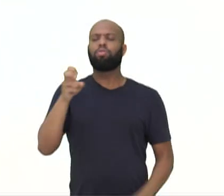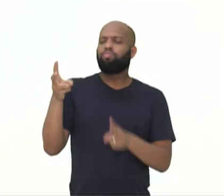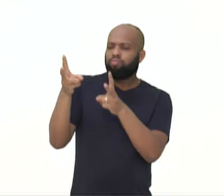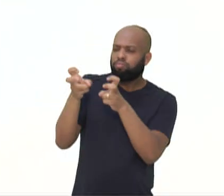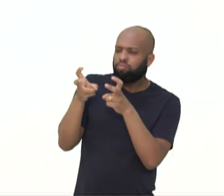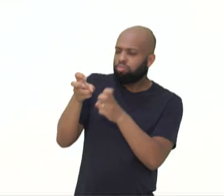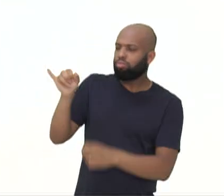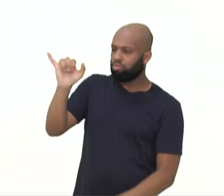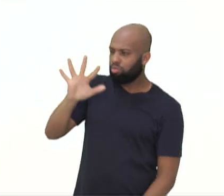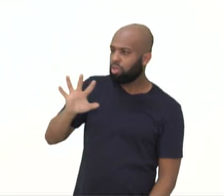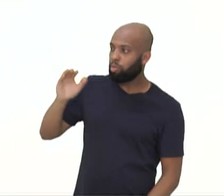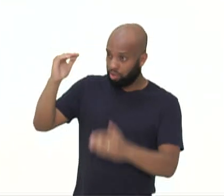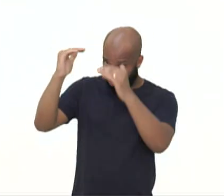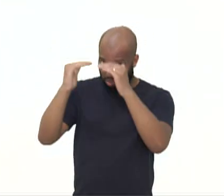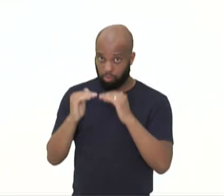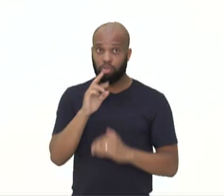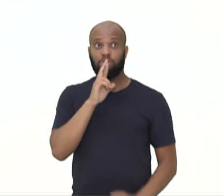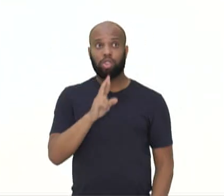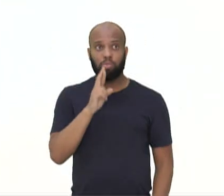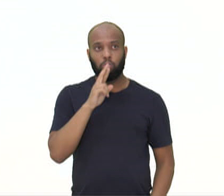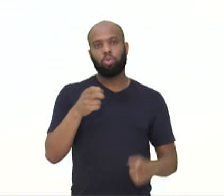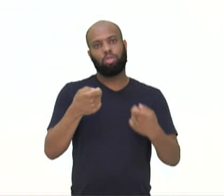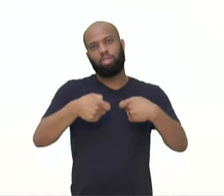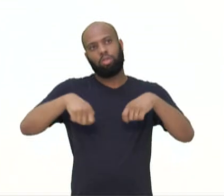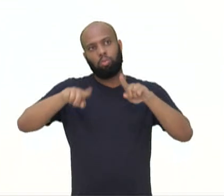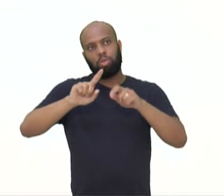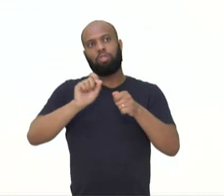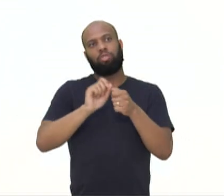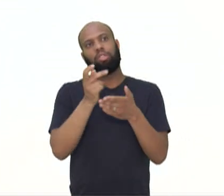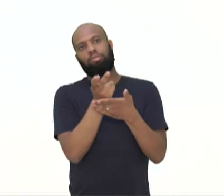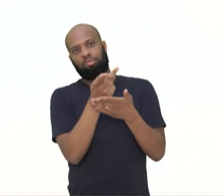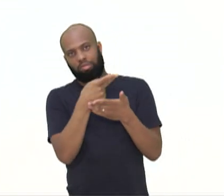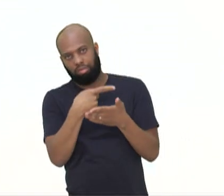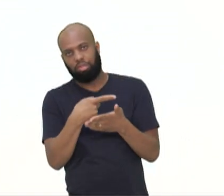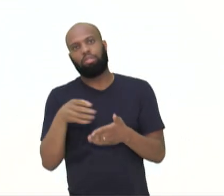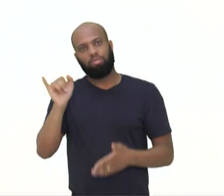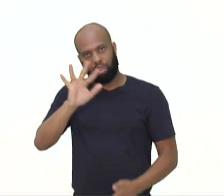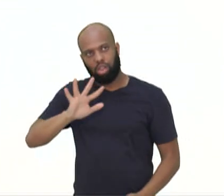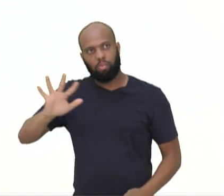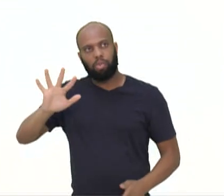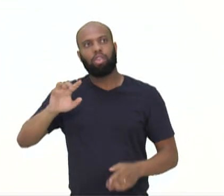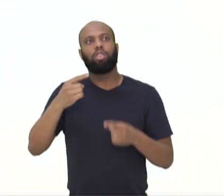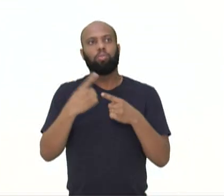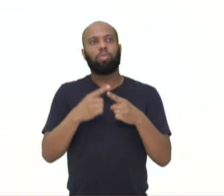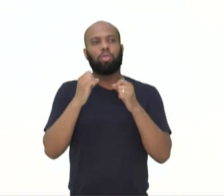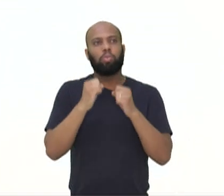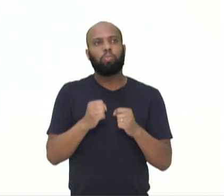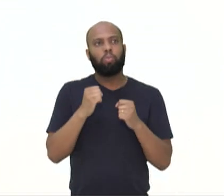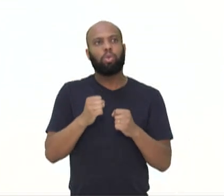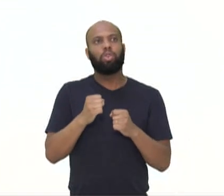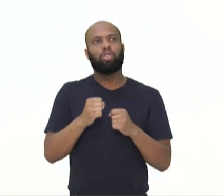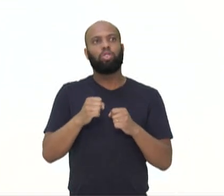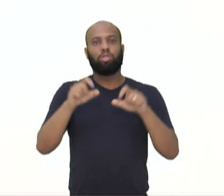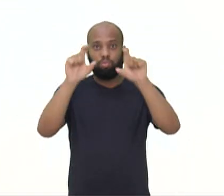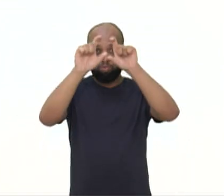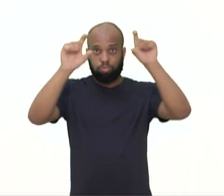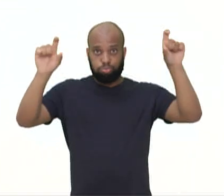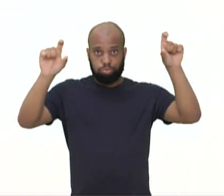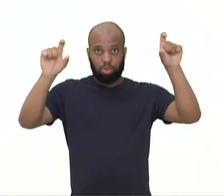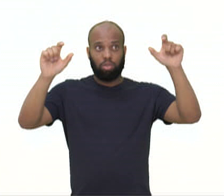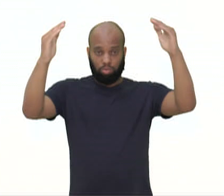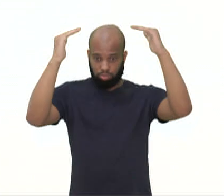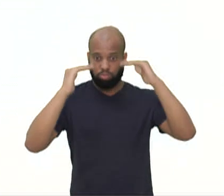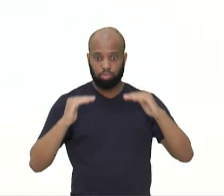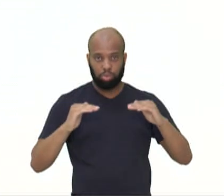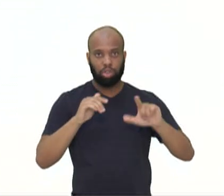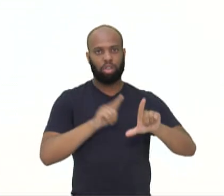imagem a seguir e responda. Não precisa, lógico, fazer um desenho dessa imagem. Você já pode, do exercício 5 do enunciado,